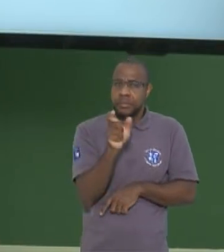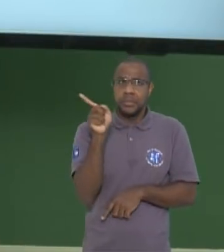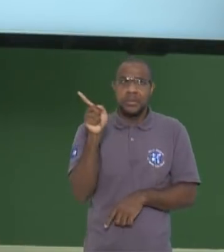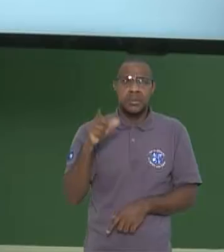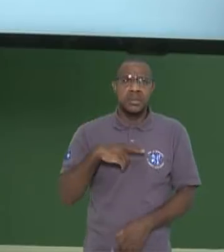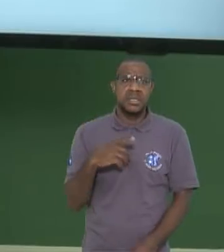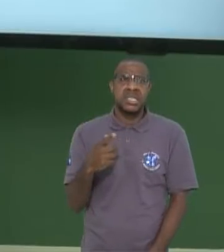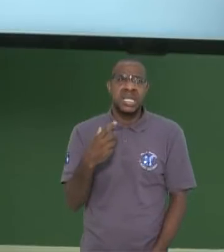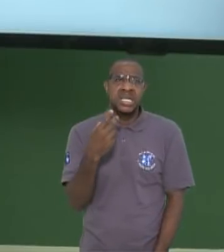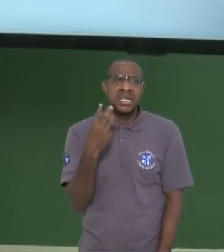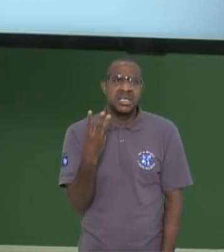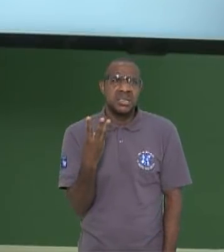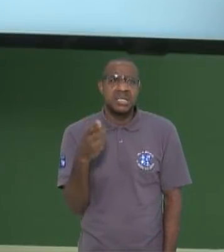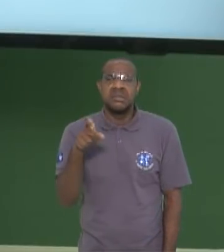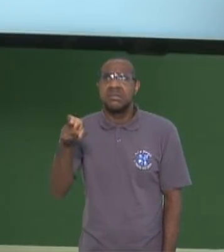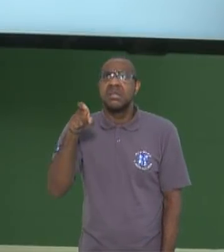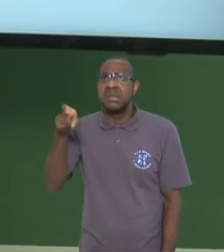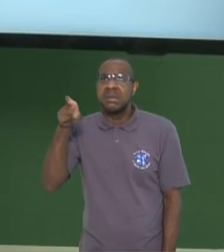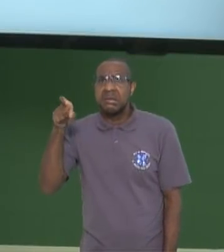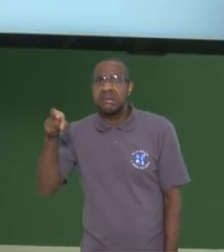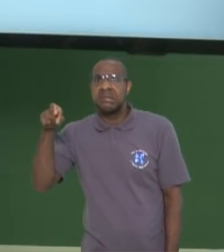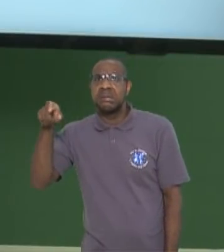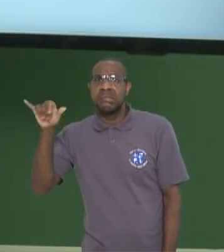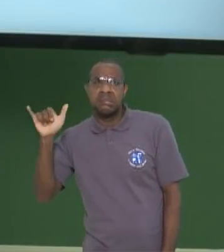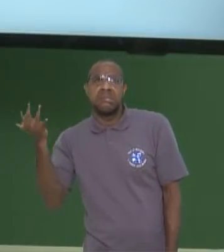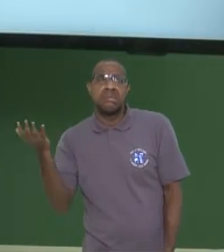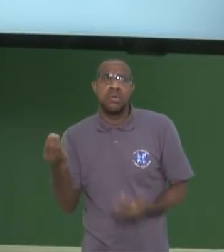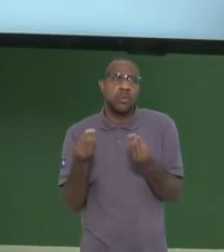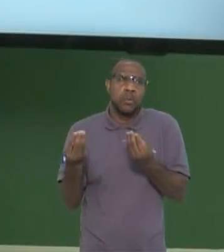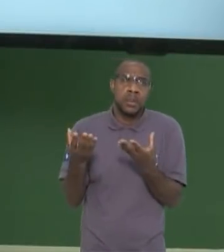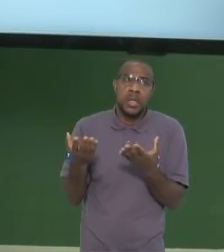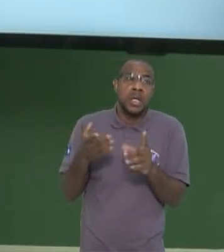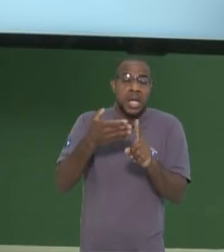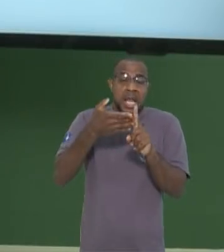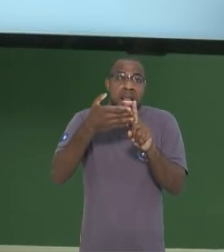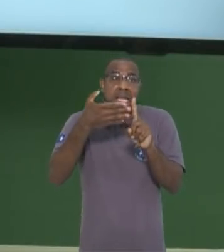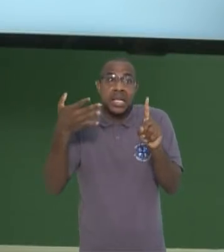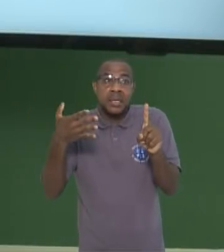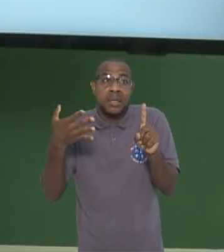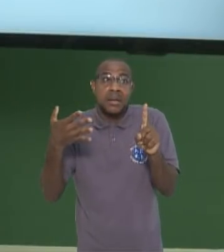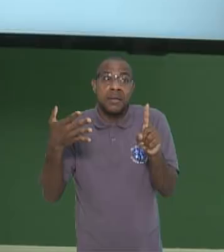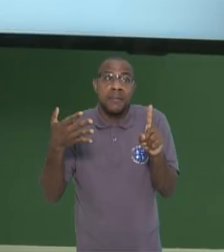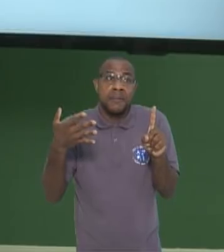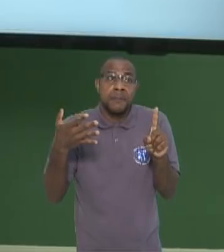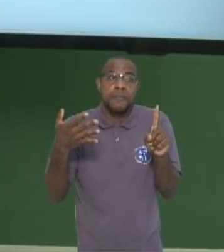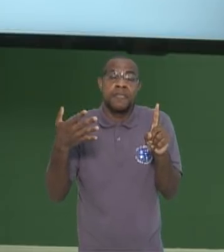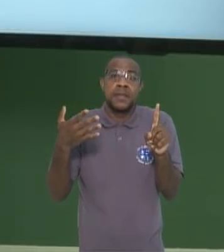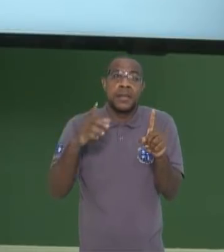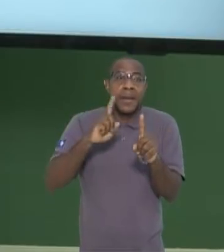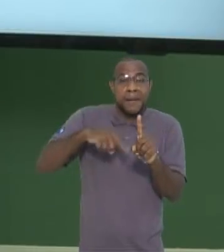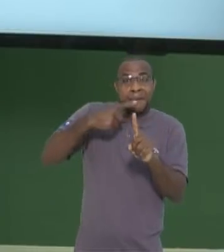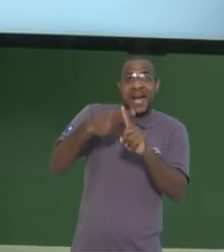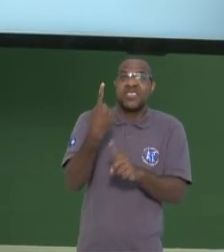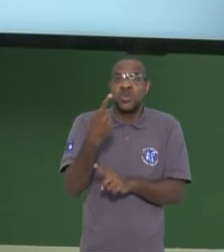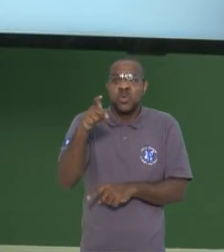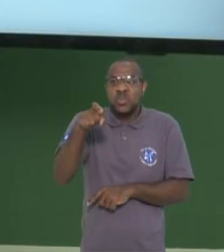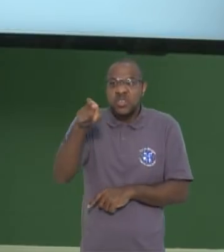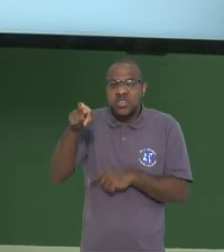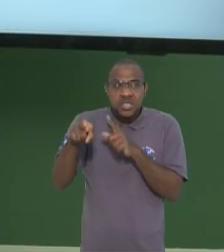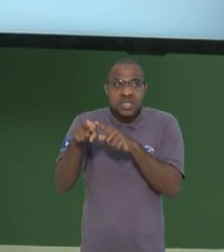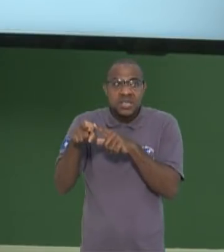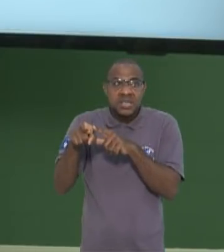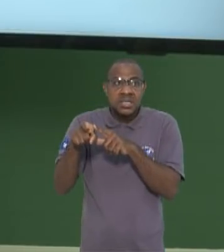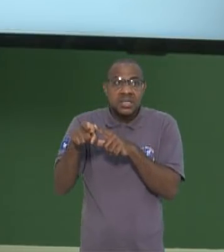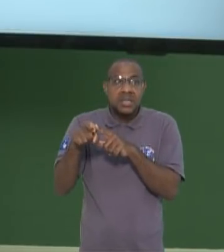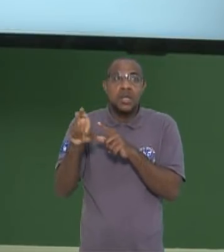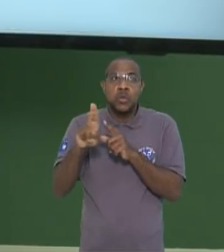tem 3x, tem 4x? Tem, tá? Então, todas essas síndromes onde o homem tem mais que um x, que deveria ser o normal dele, a gente